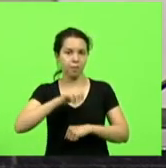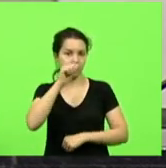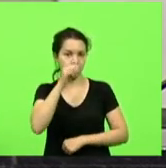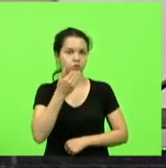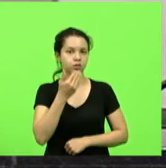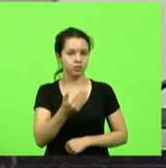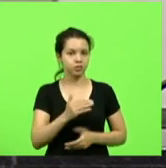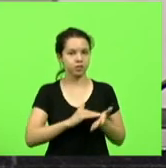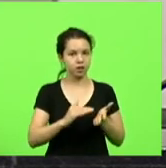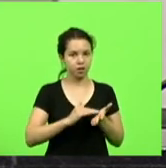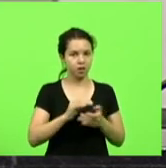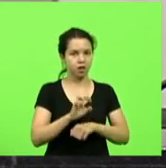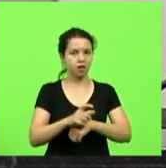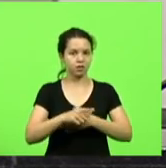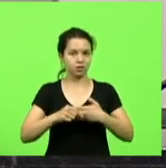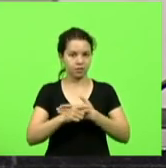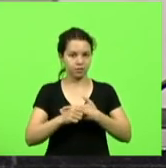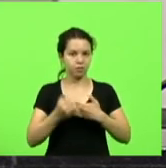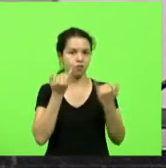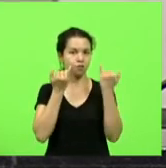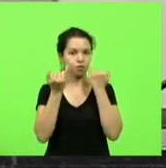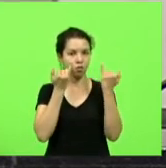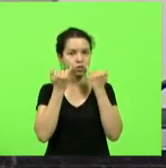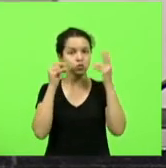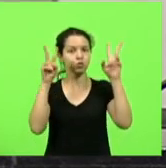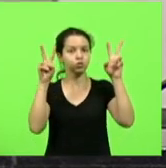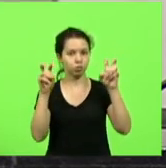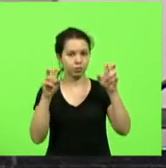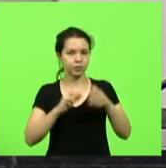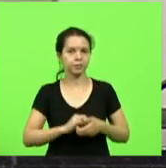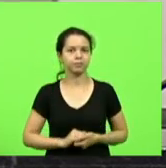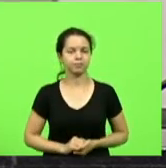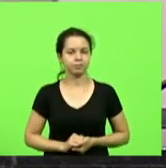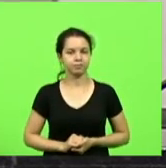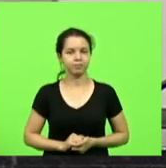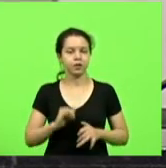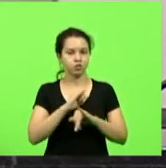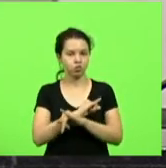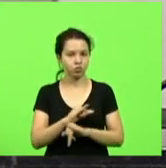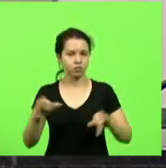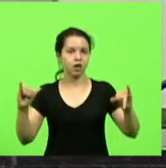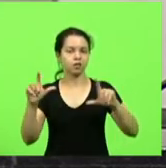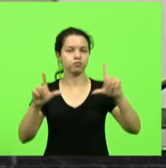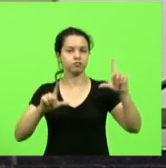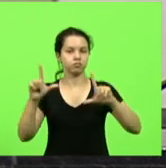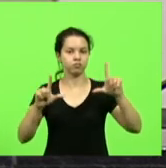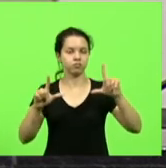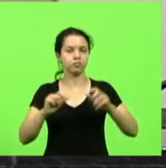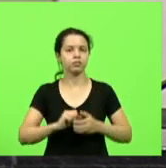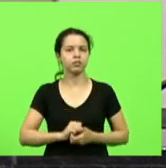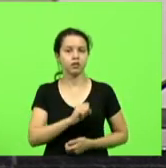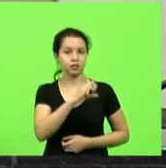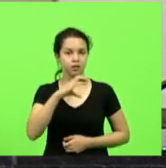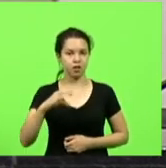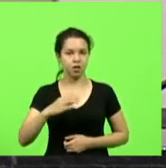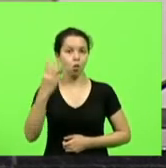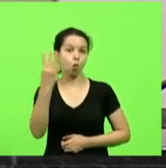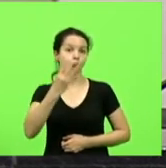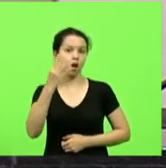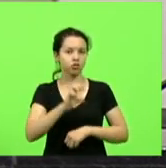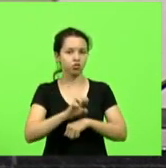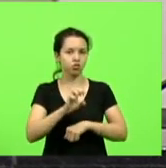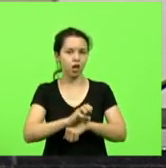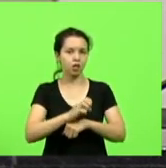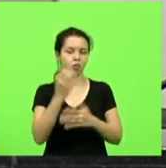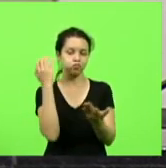solicitando ao secretário de Estado da Casa Civil informações acerca do noticiado pela imprensa catarinense de que Santa Catarina é o quarto estado que mais desmatou